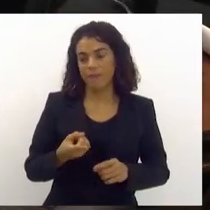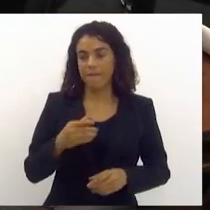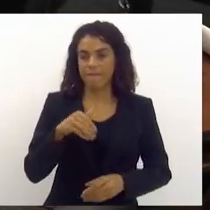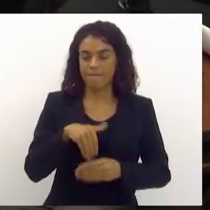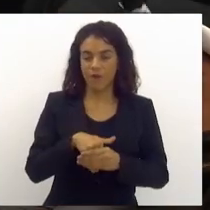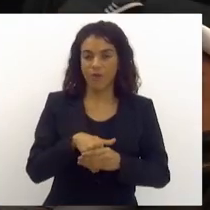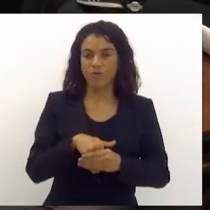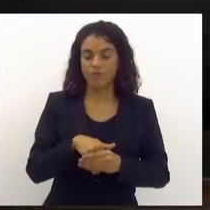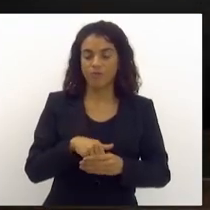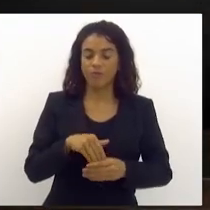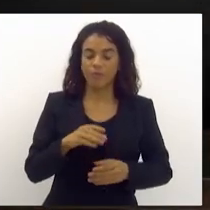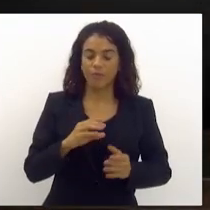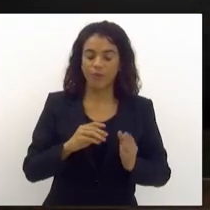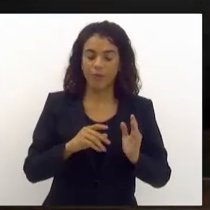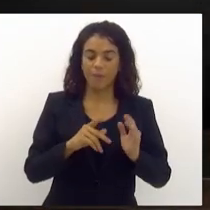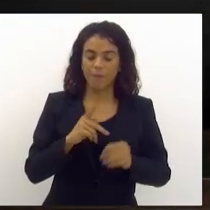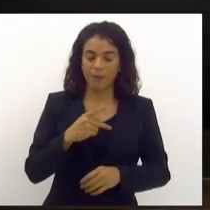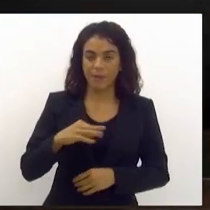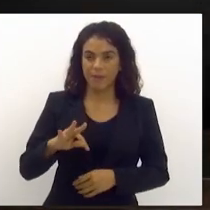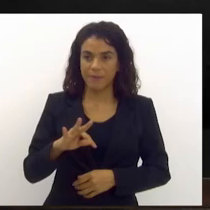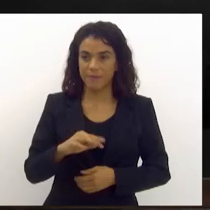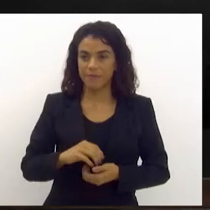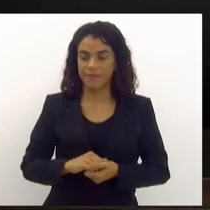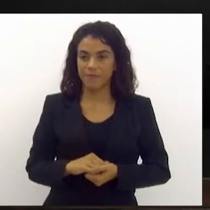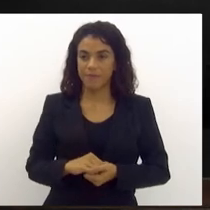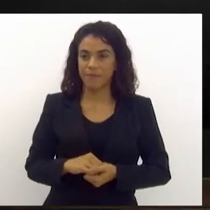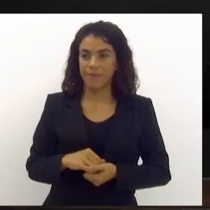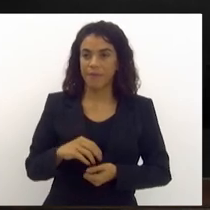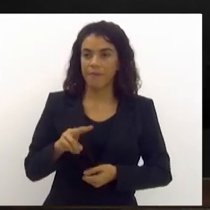Perfeito. Deputada Verônica Lima.